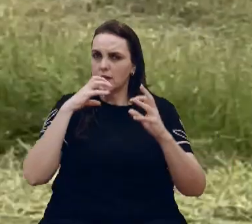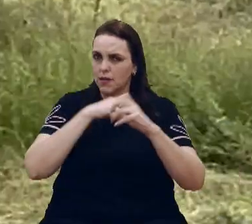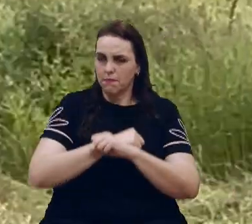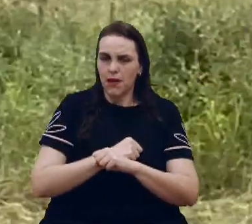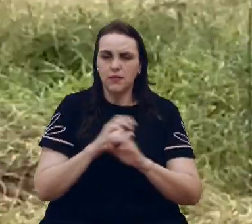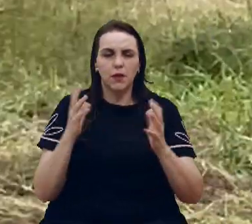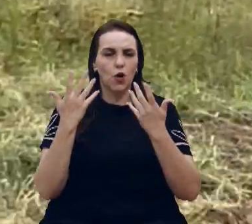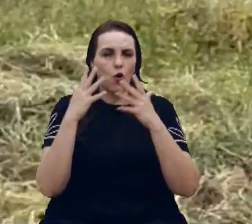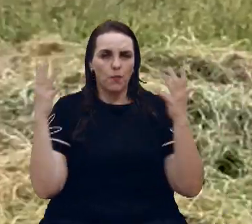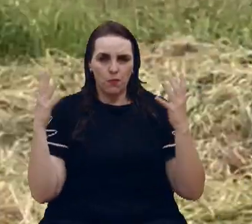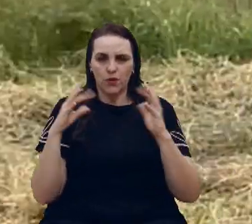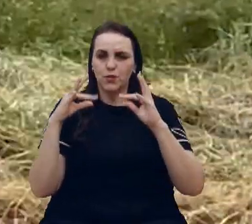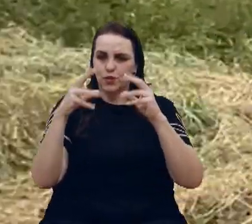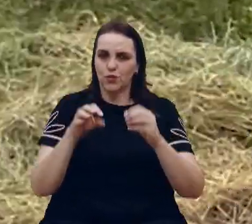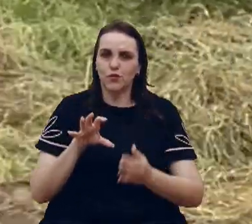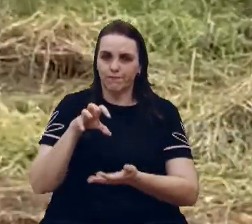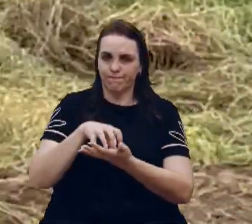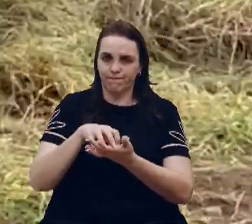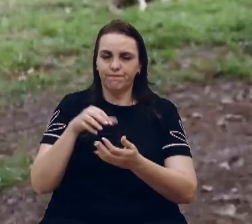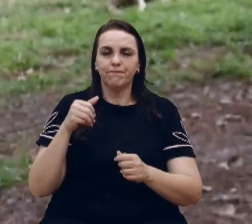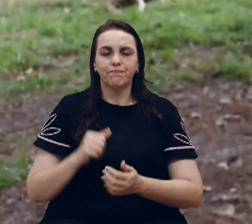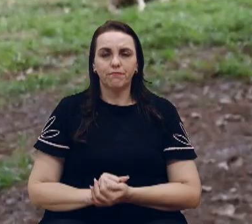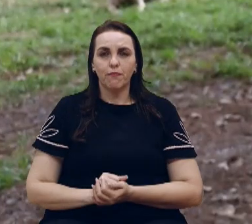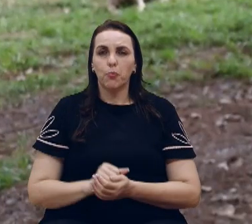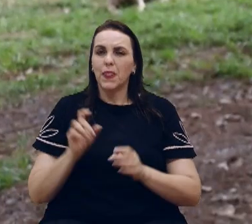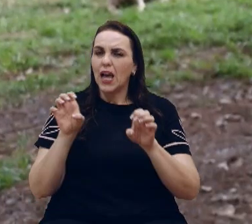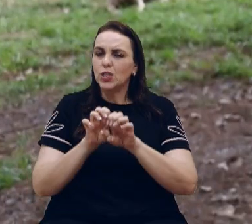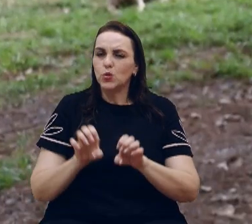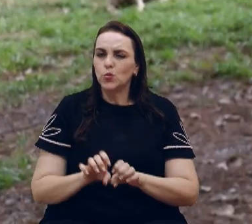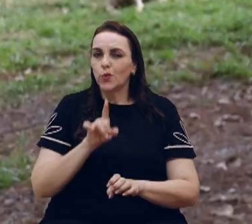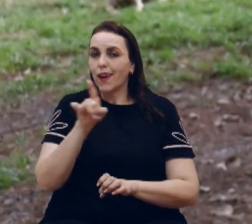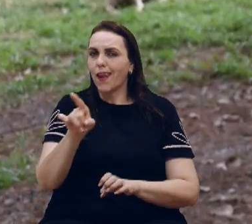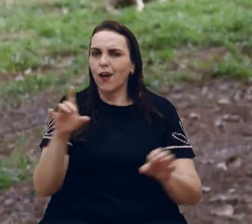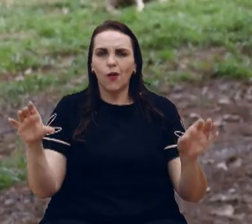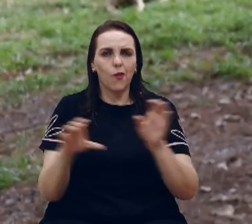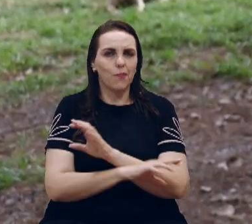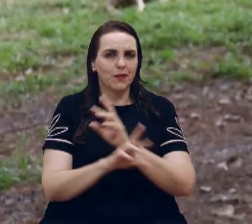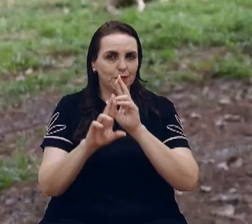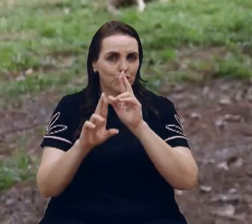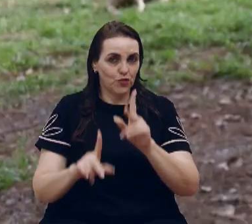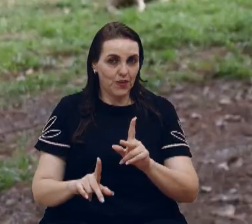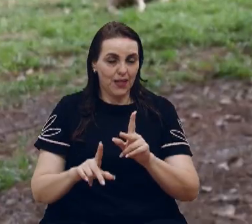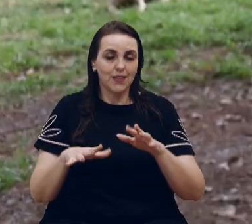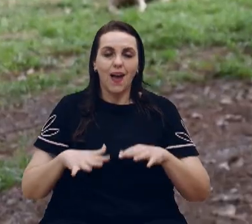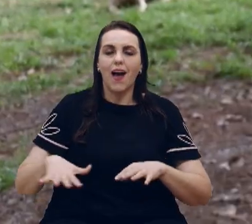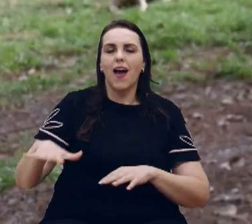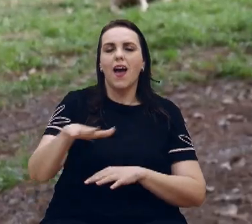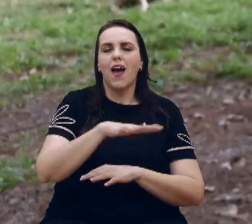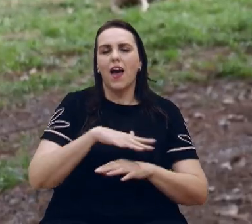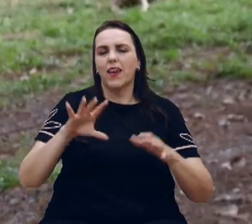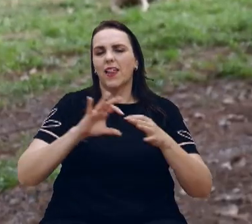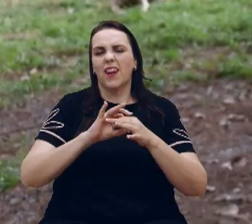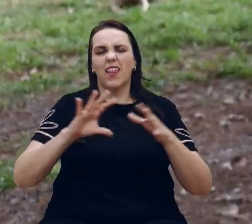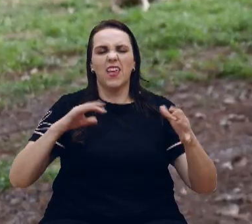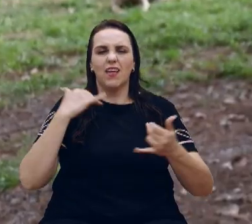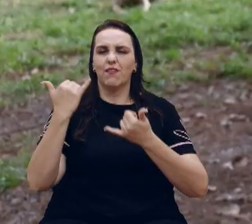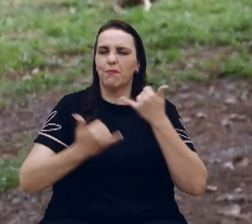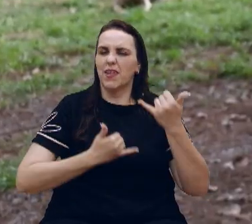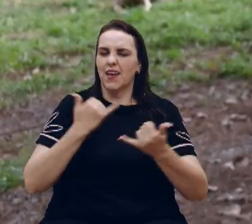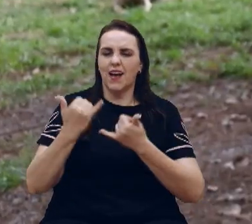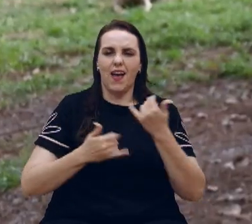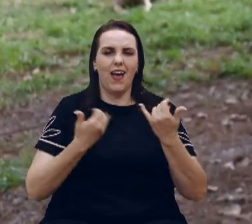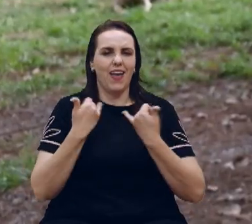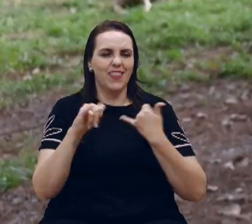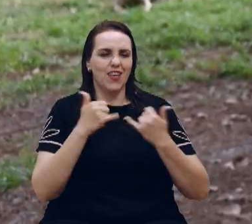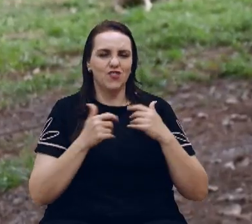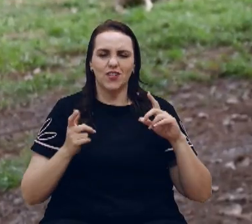Animal. Então lá nós vamos ter uma estrutura completamente diferente, nós vamos ter áreas de solturas para que eles brinquem também, para que eles gastem bastante